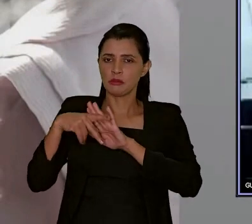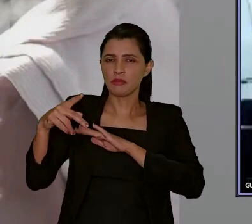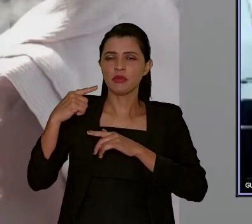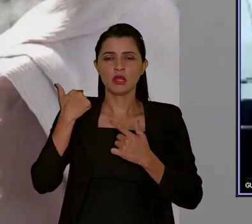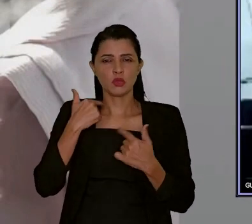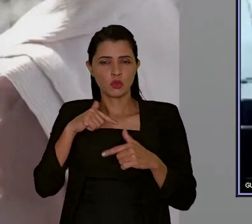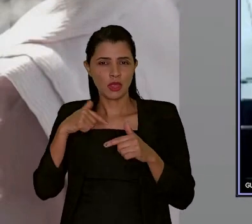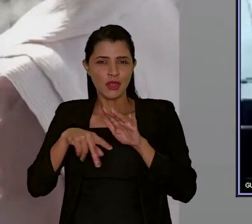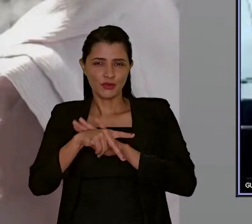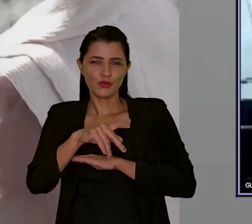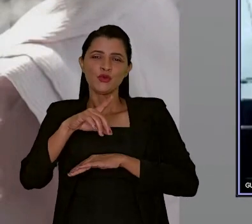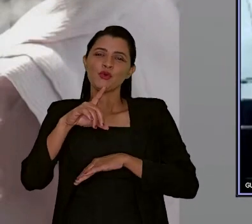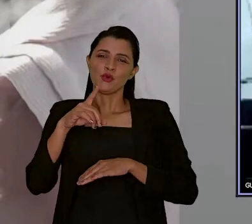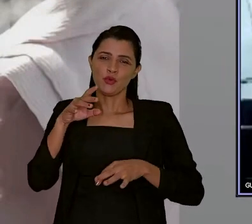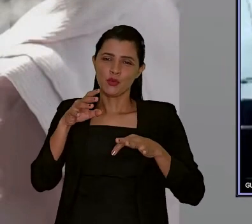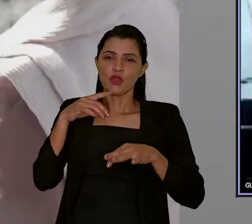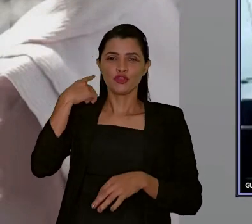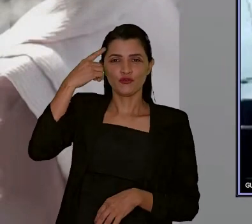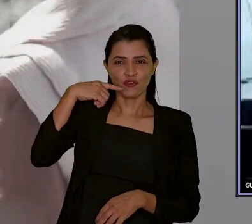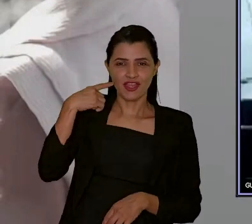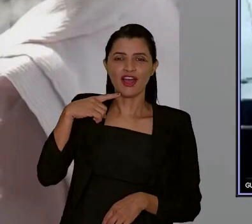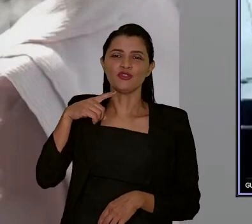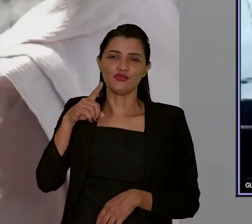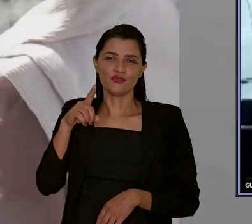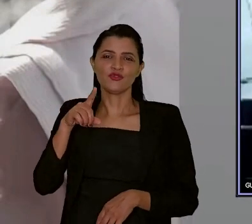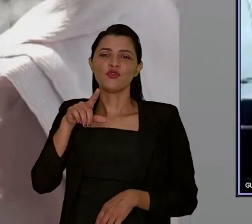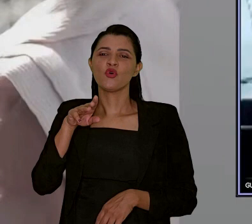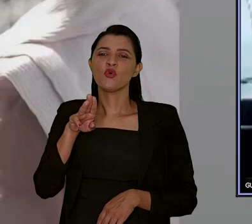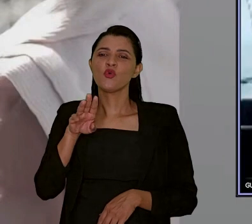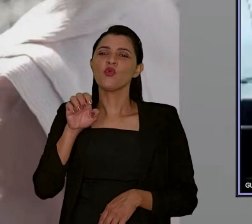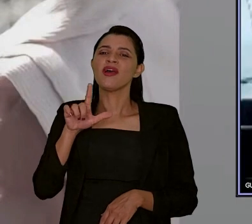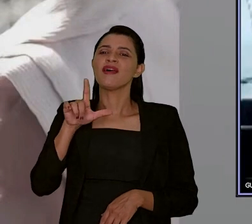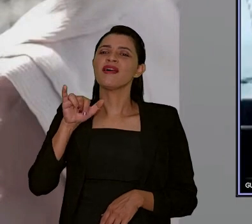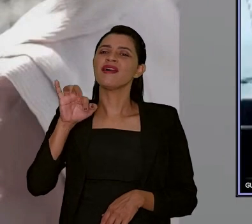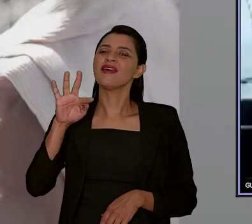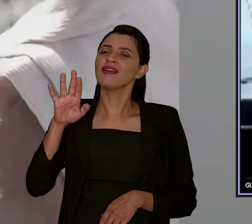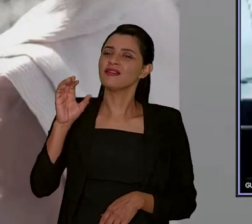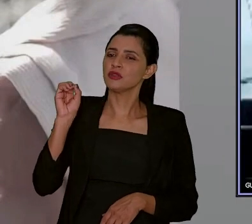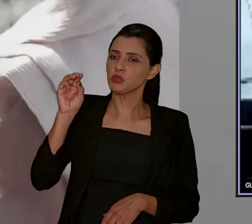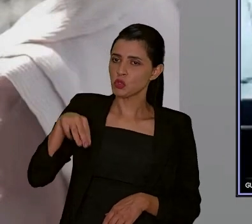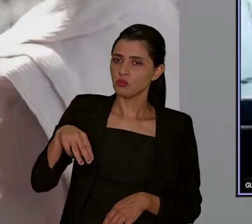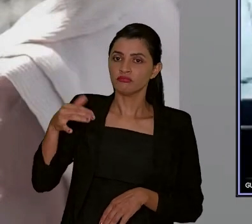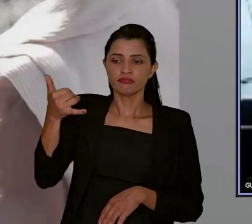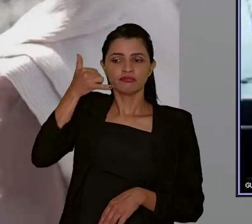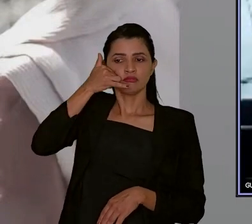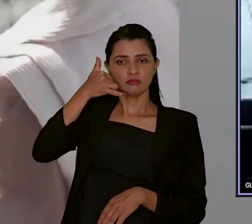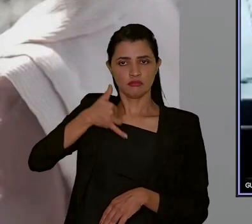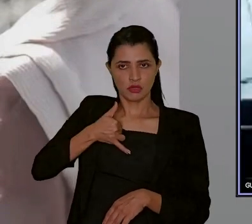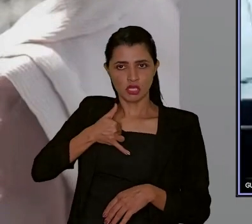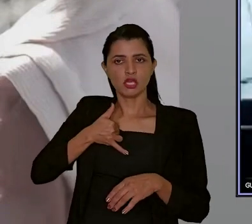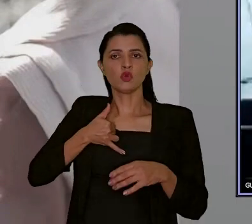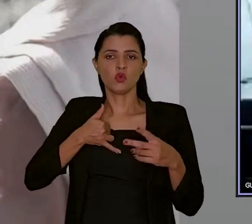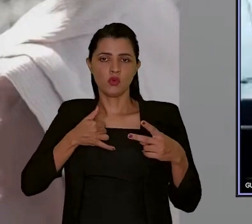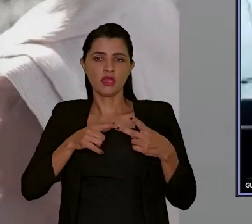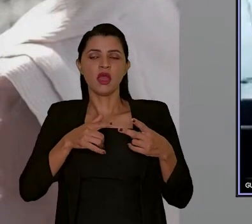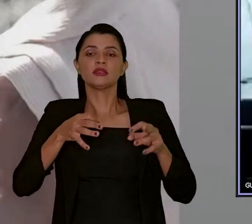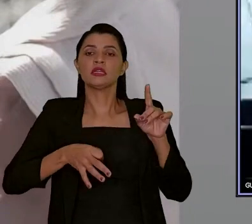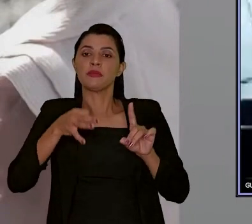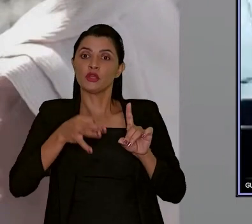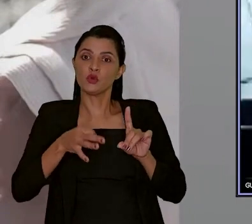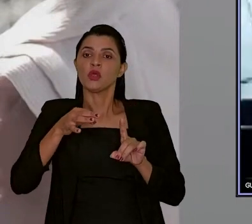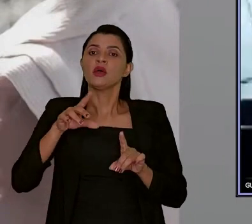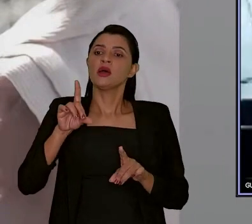Wellington, do advogado da União, ele entrou em contato comigo e com a desembargadora Daniele Maranhão para poder